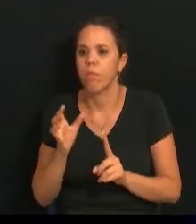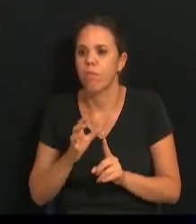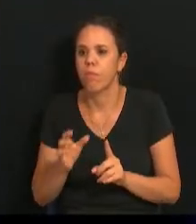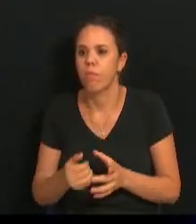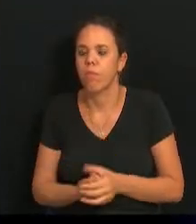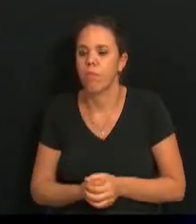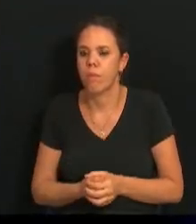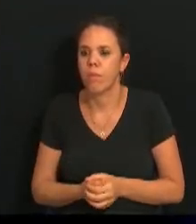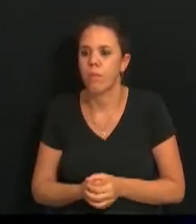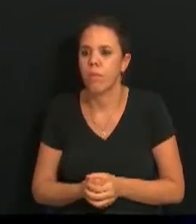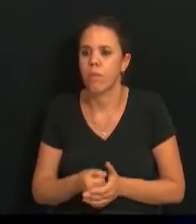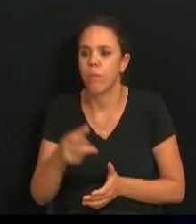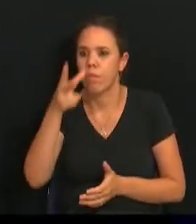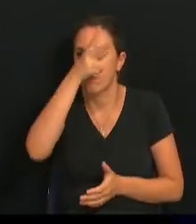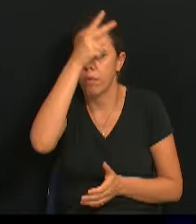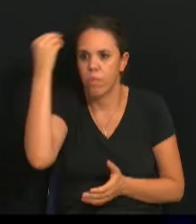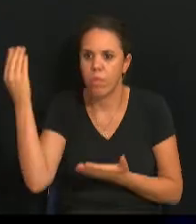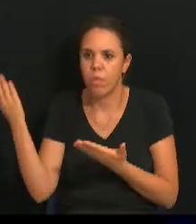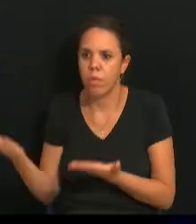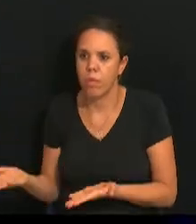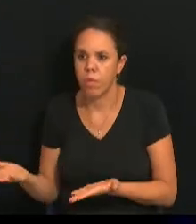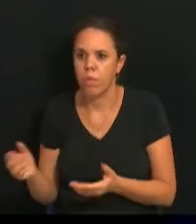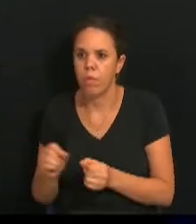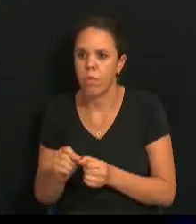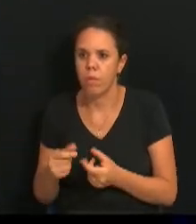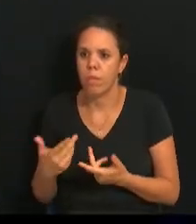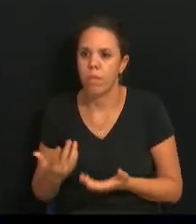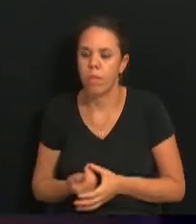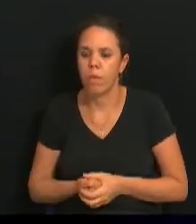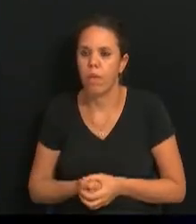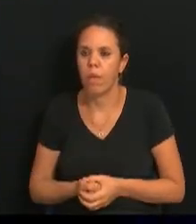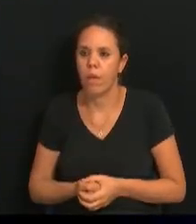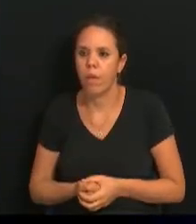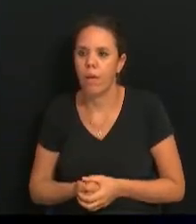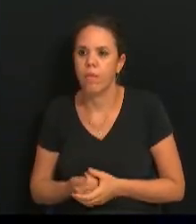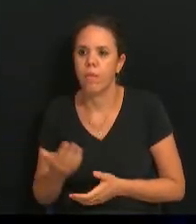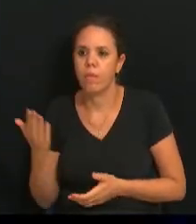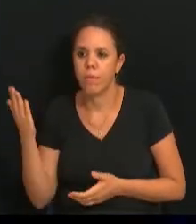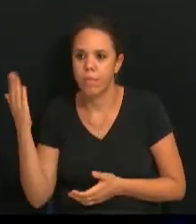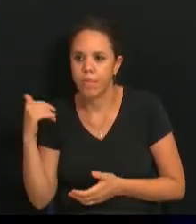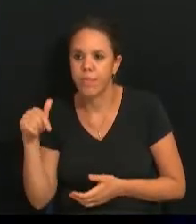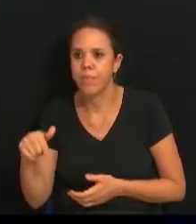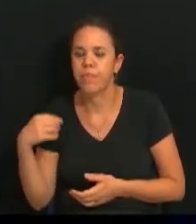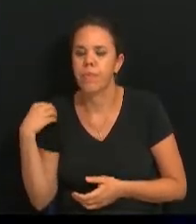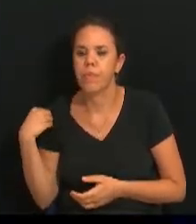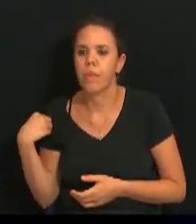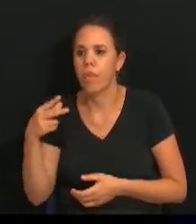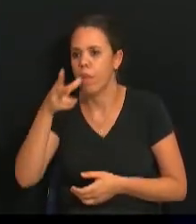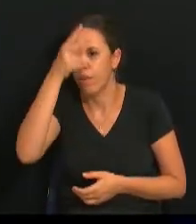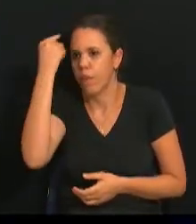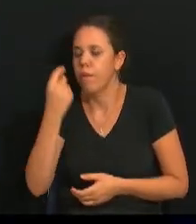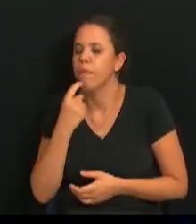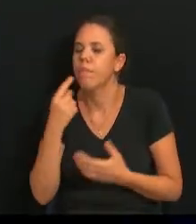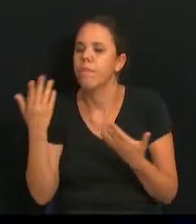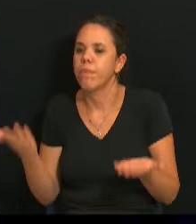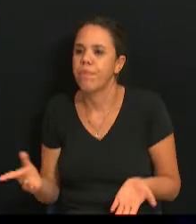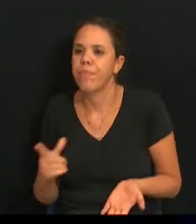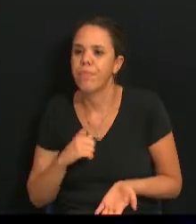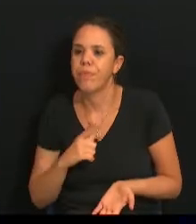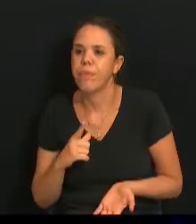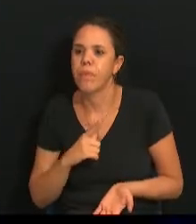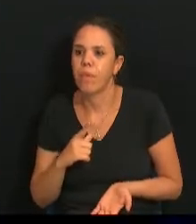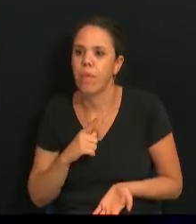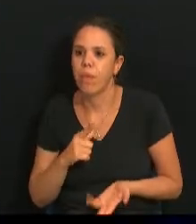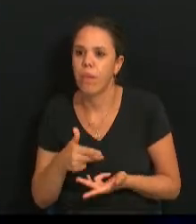contra a prefeitura, né, para ela fazer alguma coisa, né? A gente sabe que a prefeitura de Campinas, ela tem aí uma